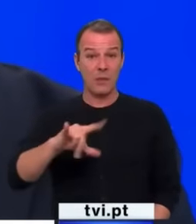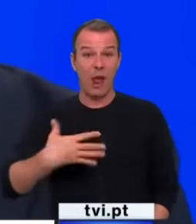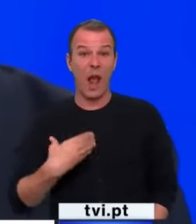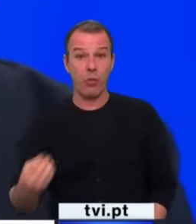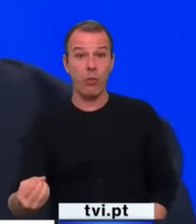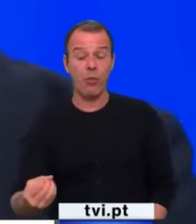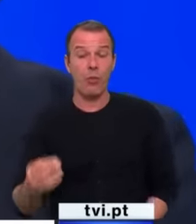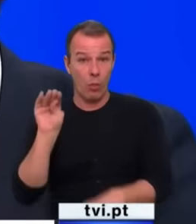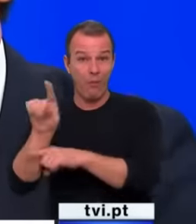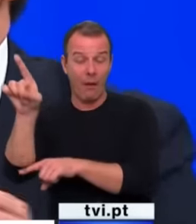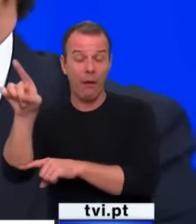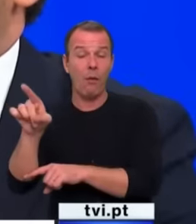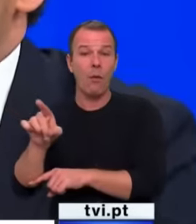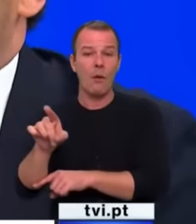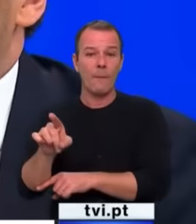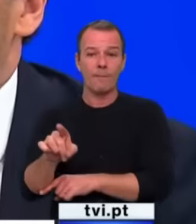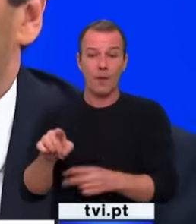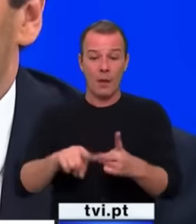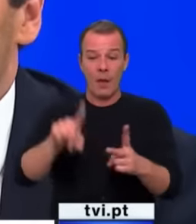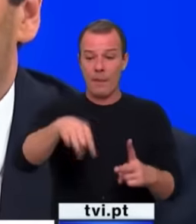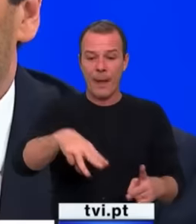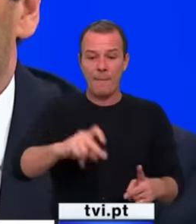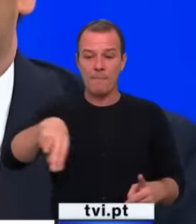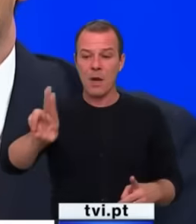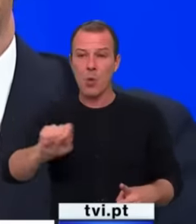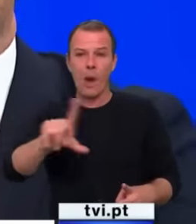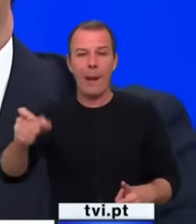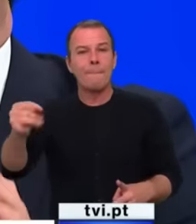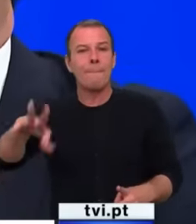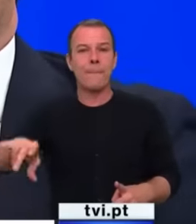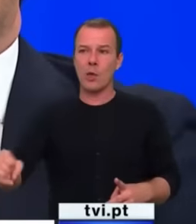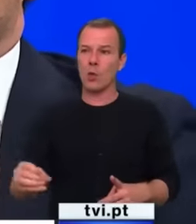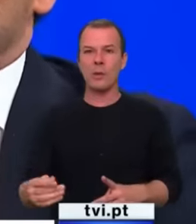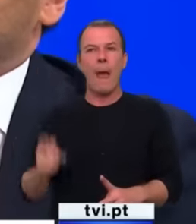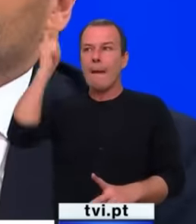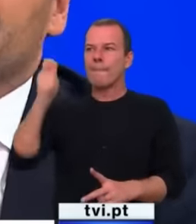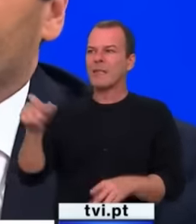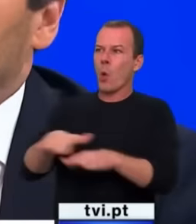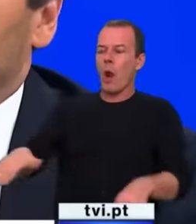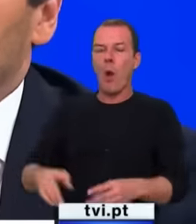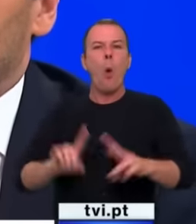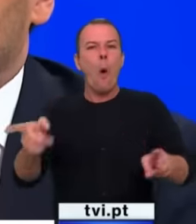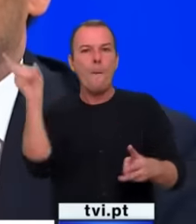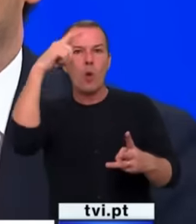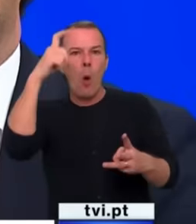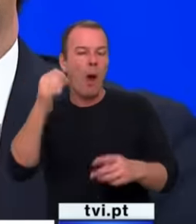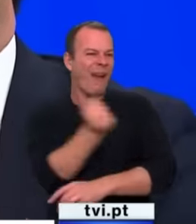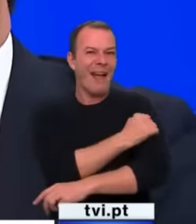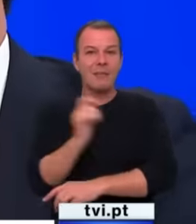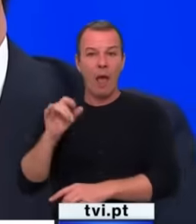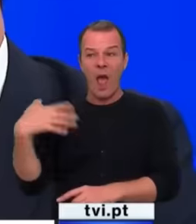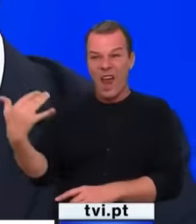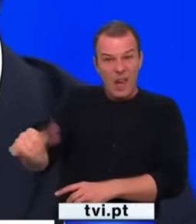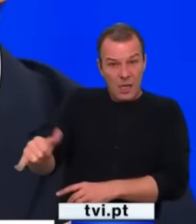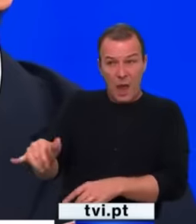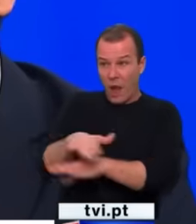tão grave. Desculpa, o coisa arresto, tão grave. O Manuel Pinto ficar sem a sua pensão. Não desconverse. Que coisa tão grave. Não o José Sócrates ficar sem a casa não de Irissana. Não falo por cima só porque não tem